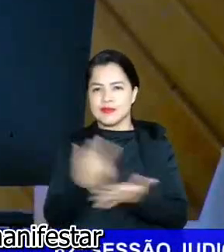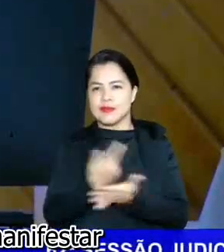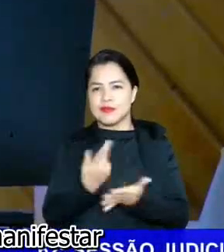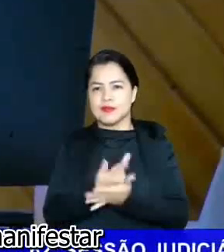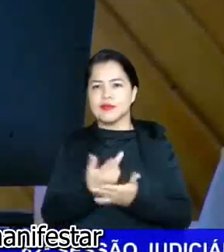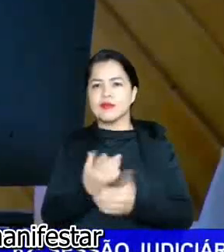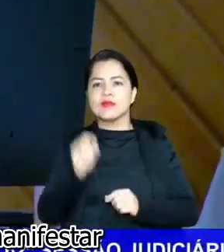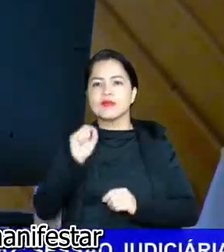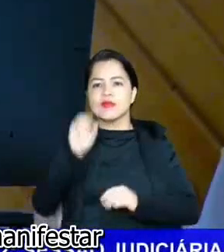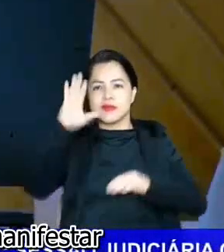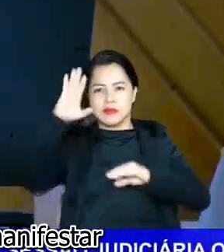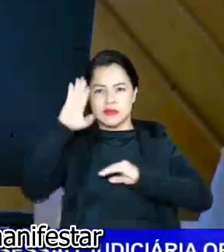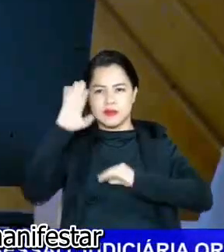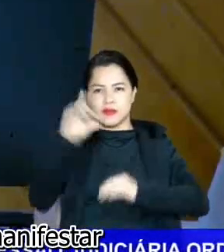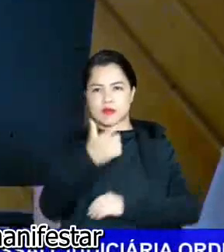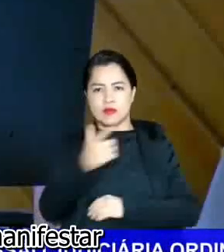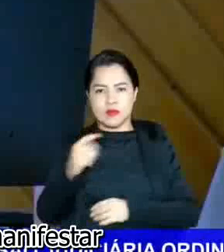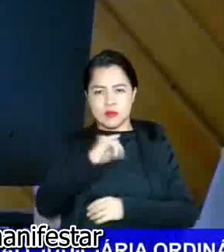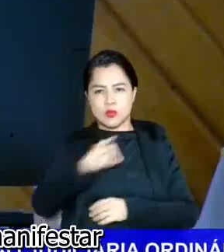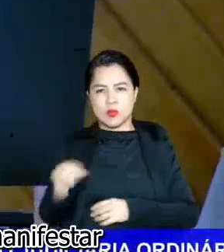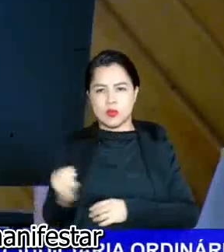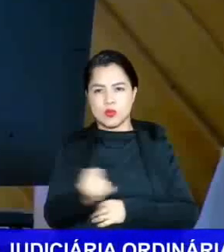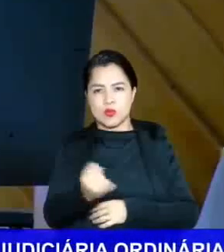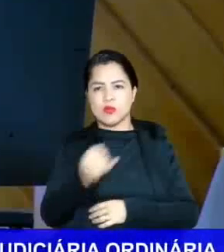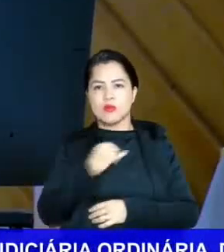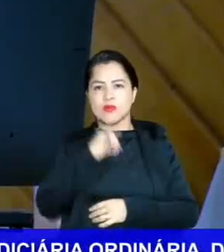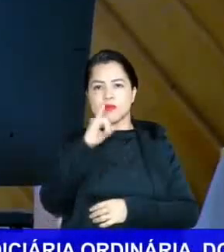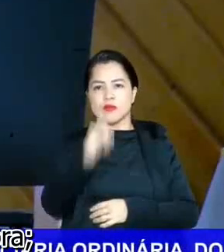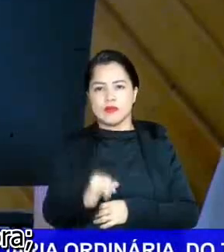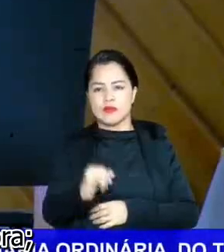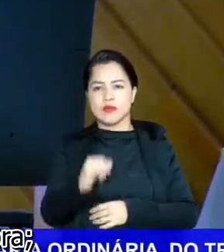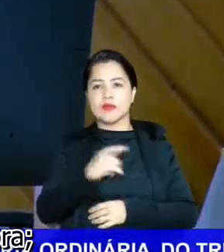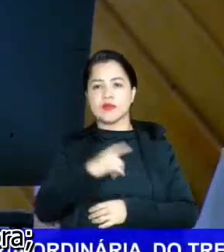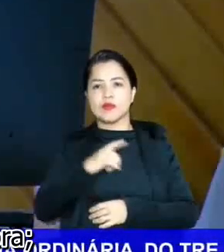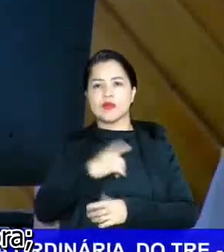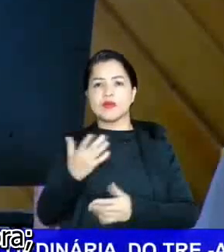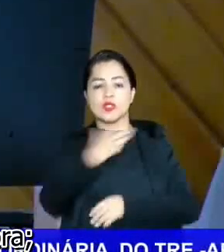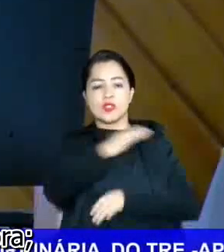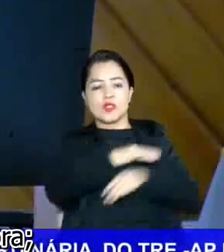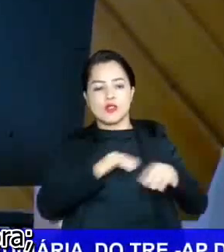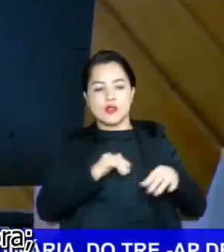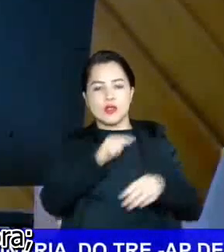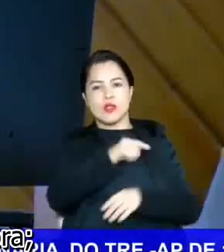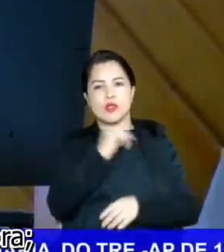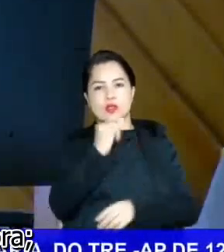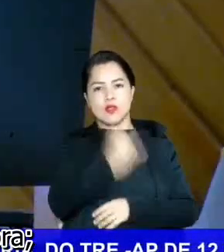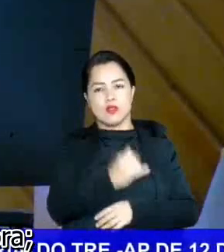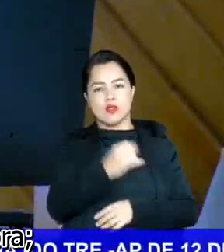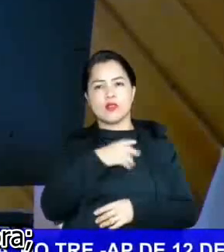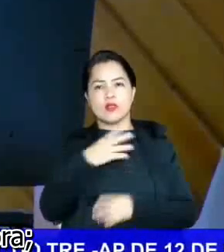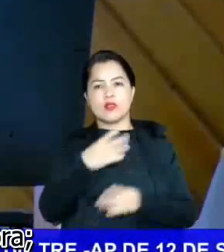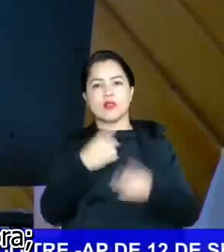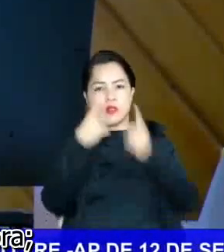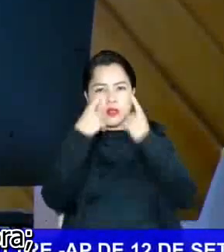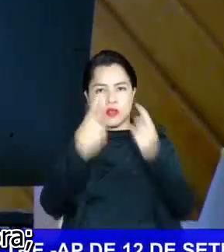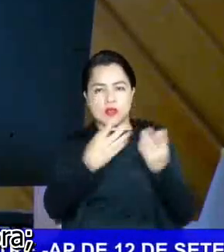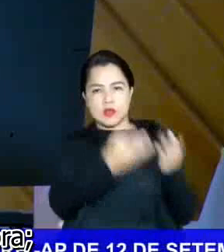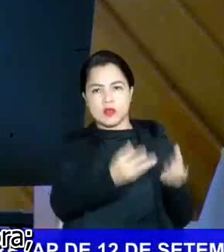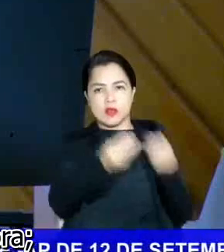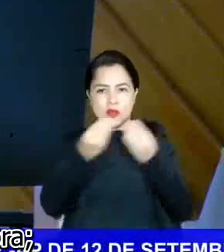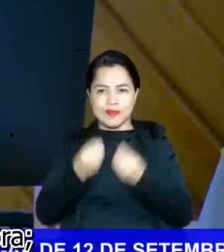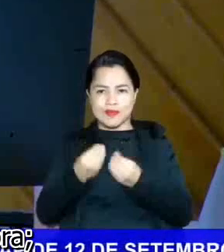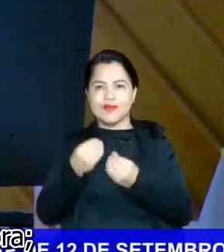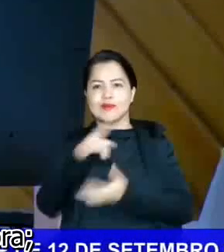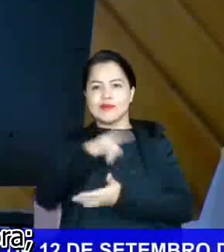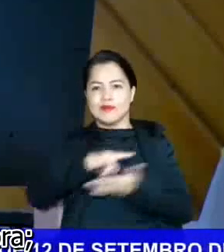quais a candidata não havia tido oportunidade de se manifestar. Notificada, a interessada apresentou documentos e prestação